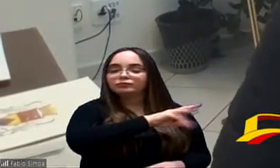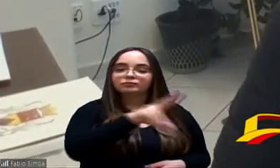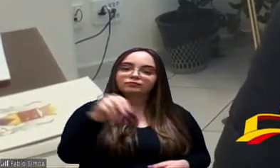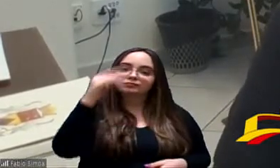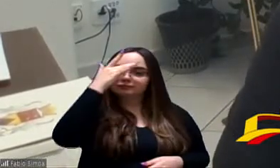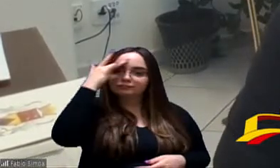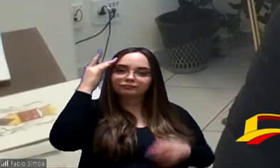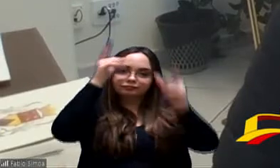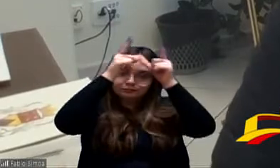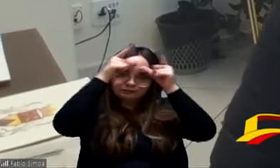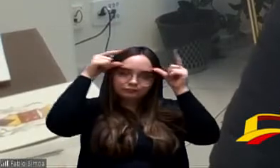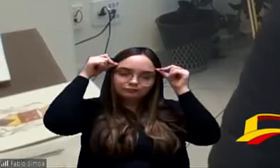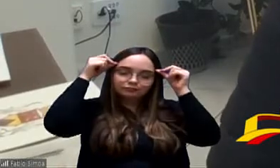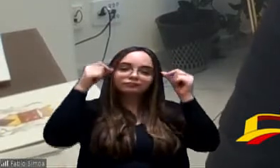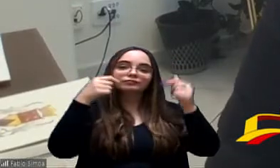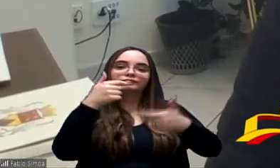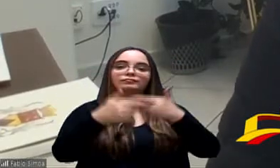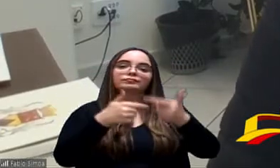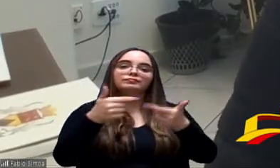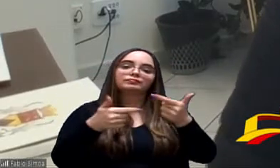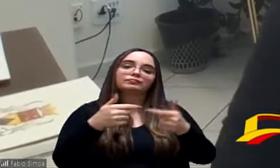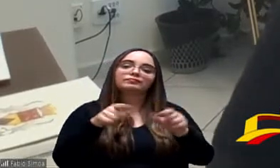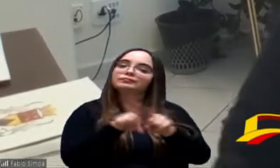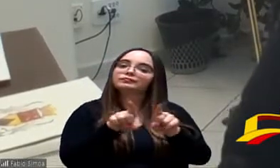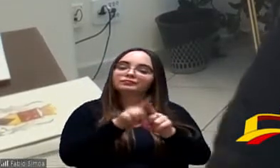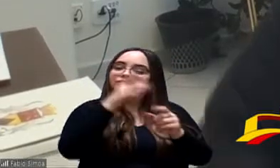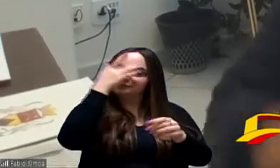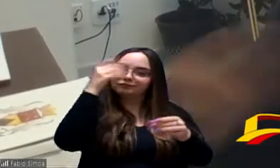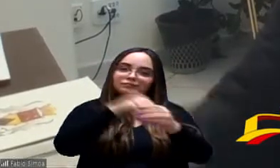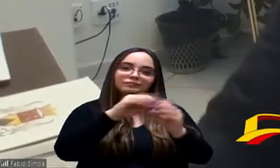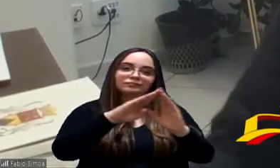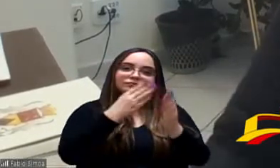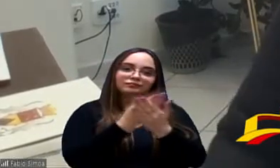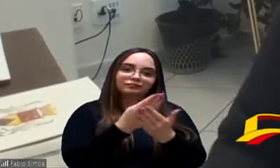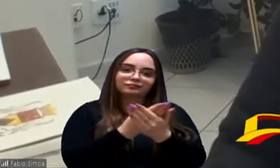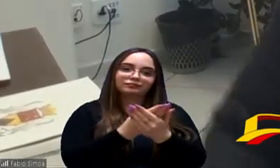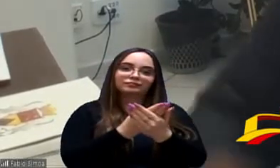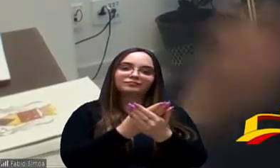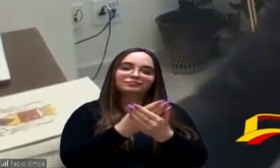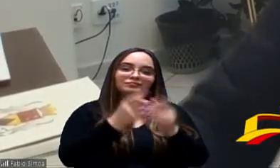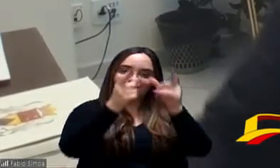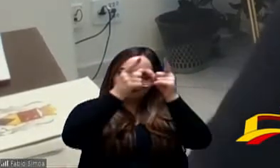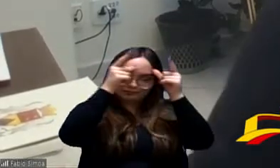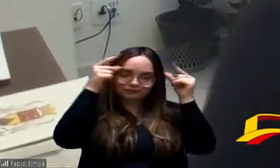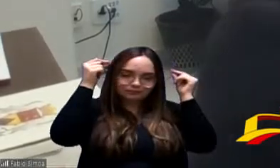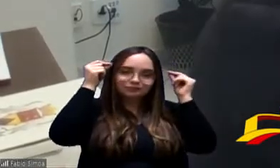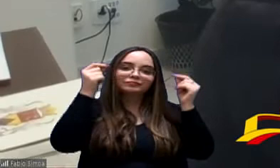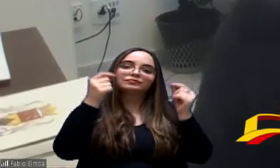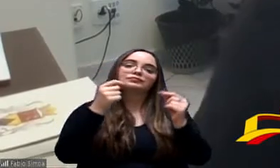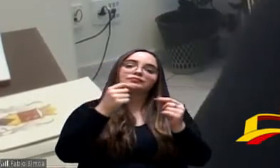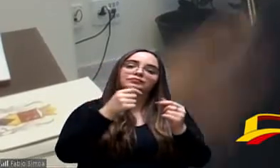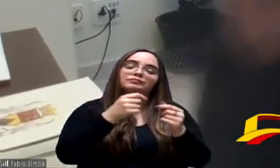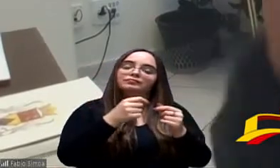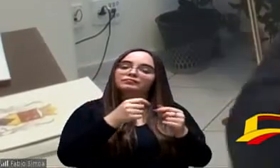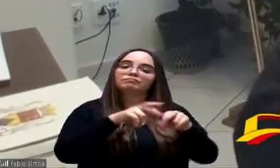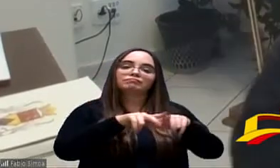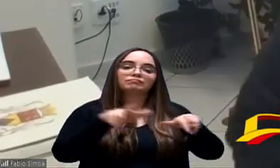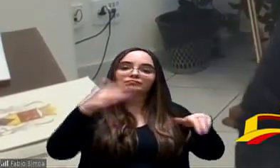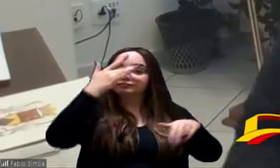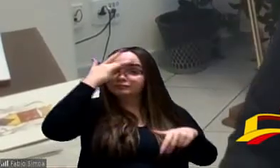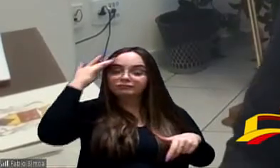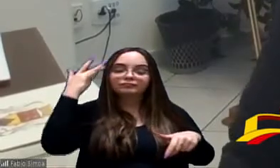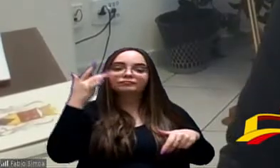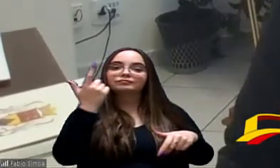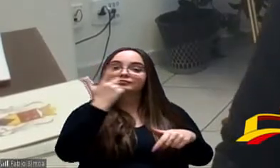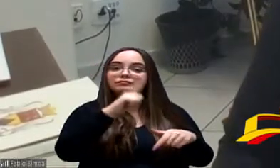os enfermeiros, o pessoal das escolas, aí, todos que estão trabalhando, aí, as escolas de enfermagem, os funcionários que estão trabalhando e para os locais,